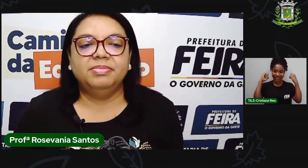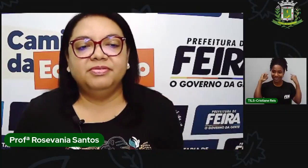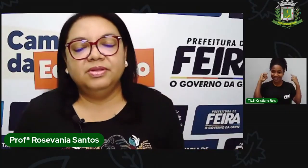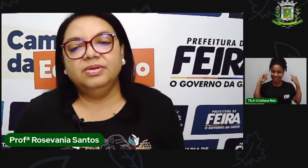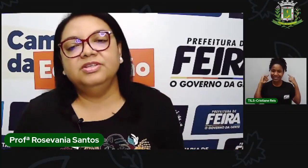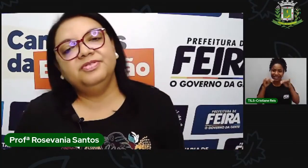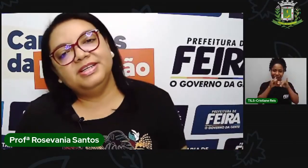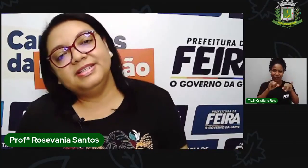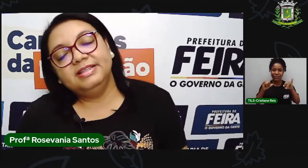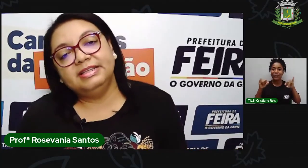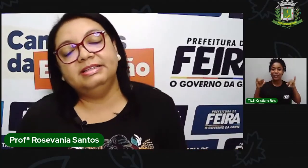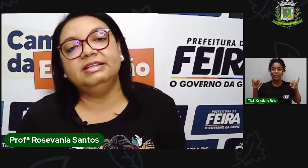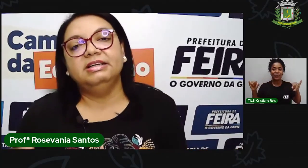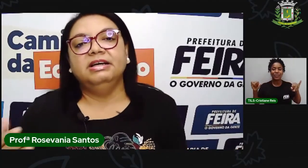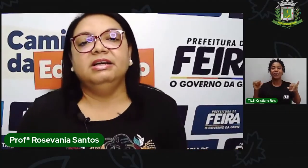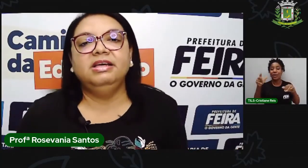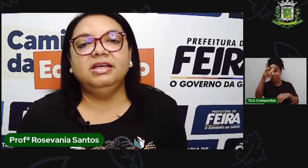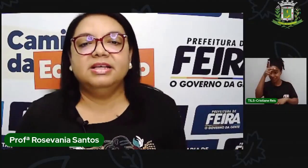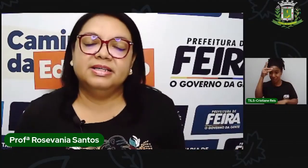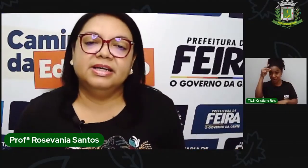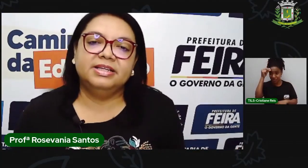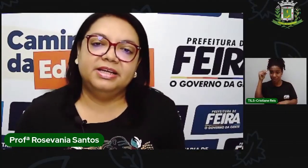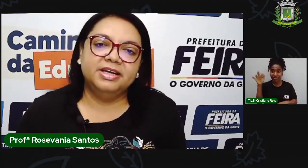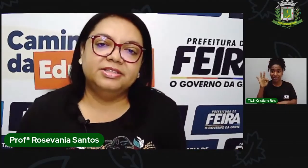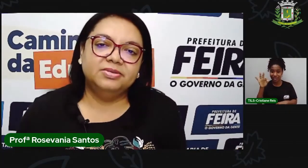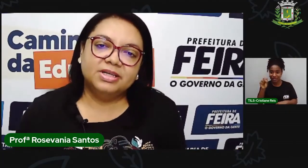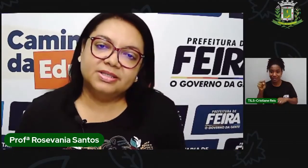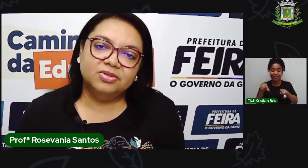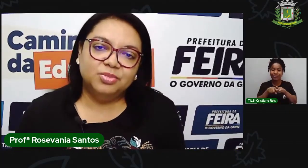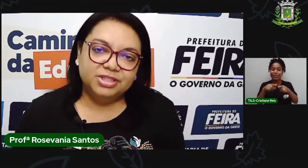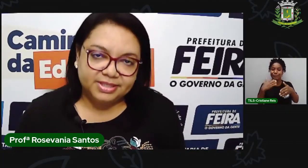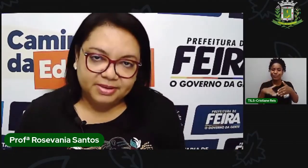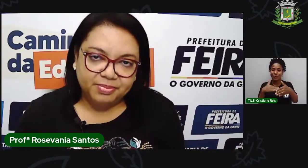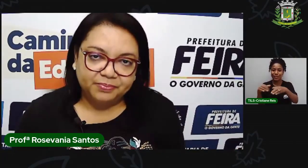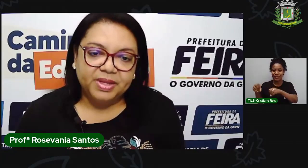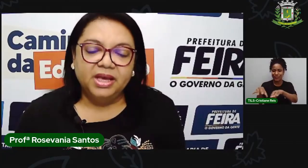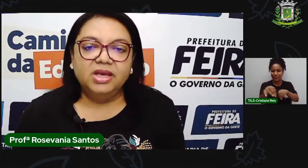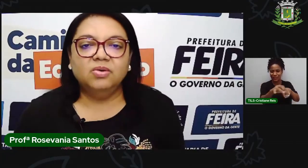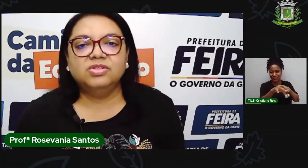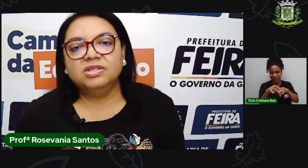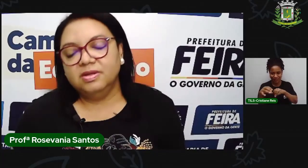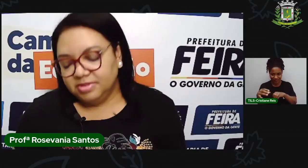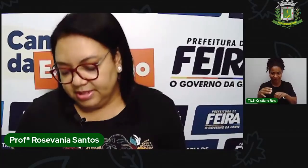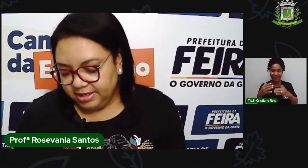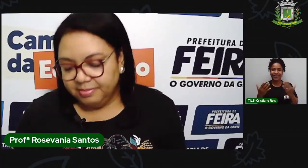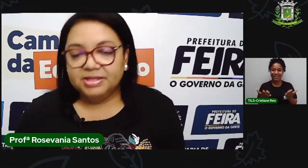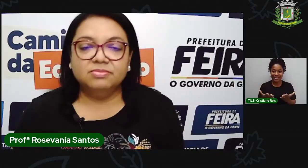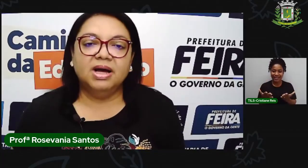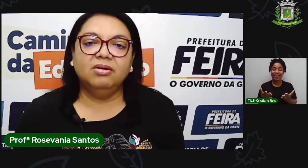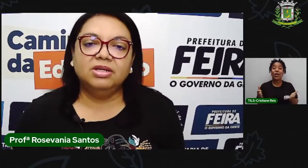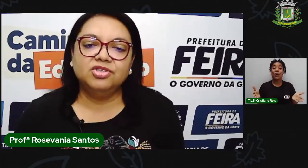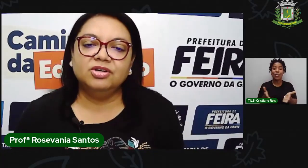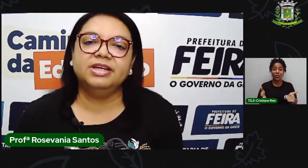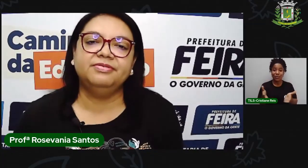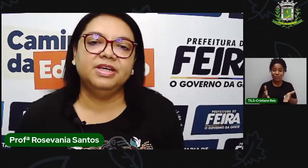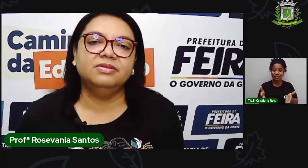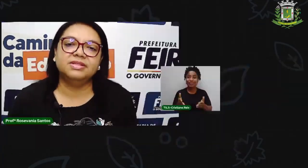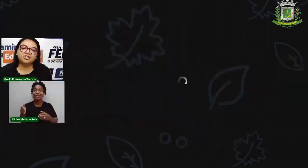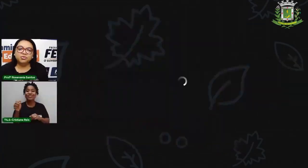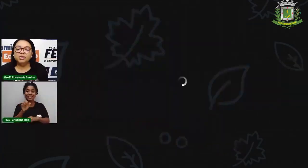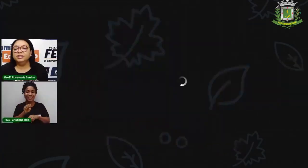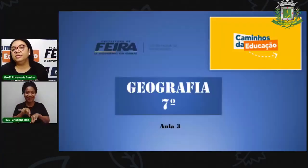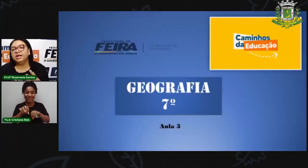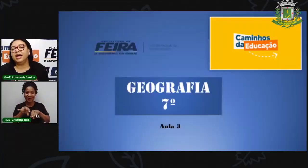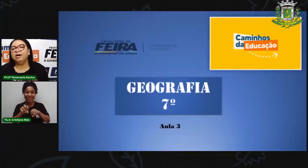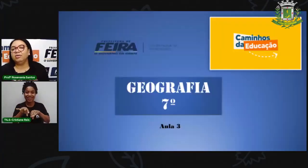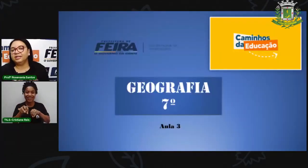locos da Prefeitura de Ferreira de Santana e da Secretaria de Educação do município. E hoje nós vamos ter mais uma aula de Geografia